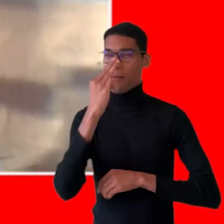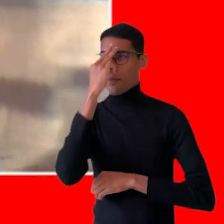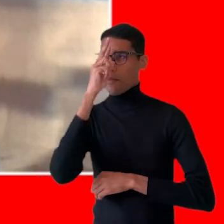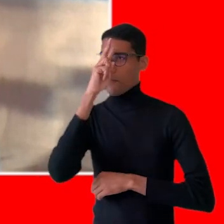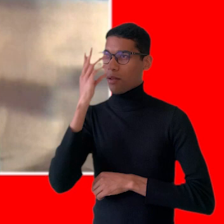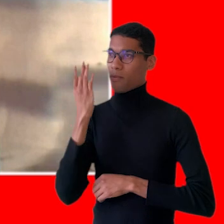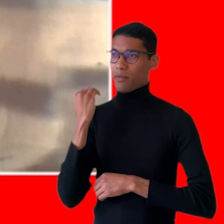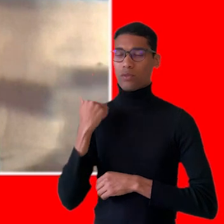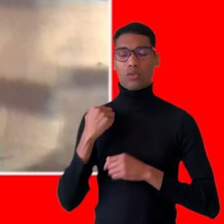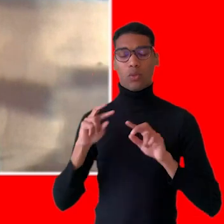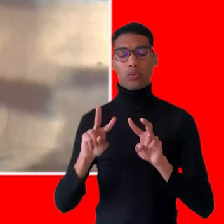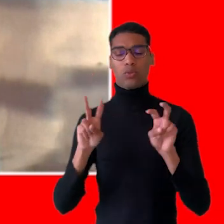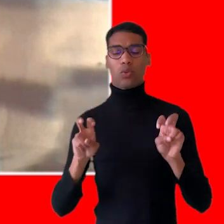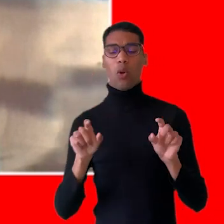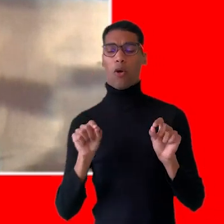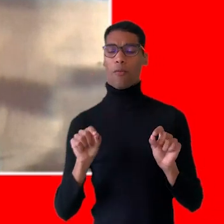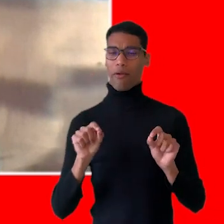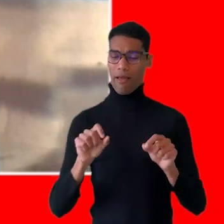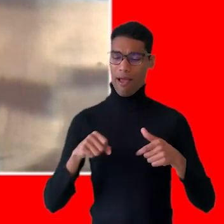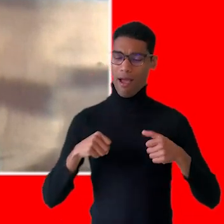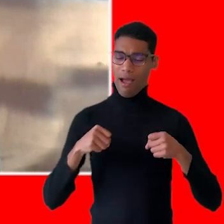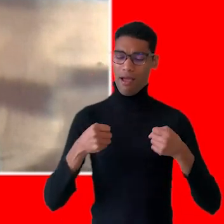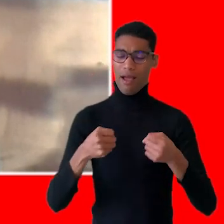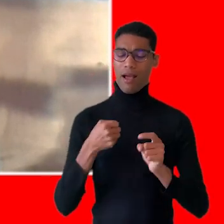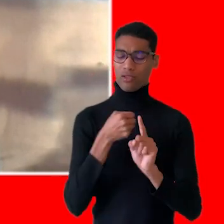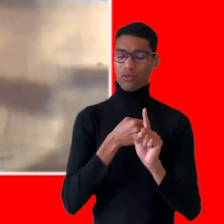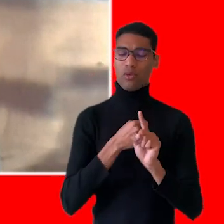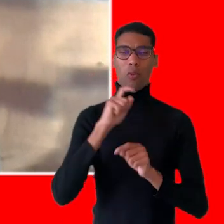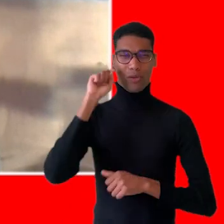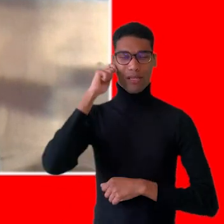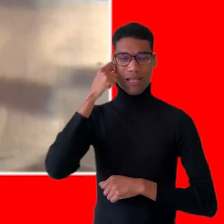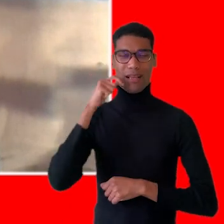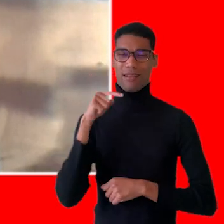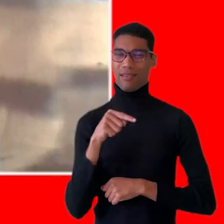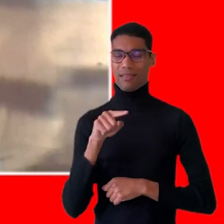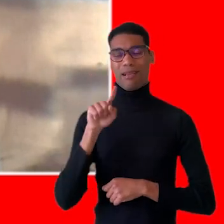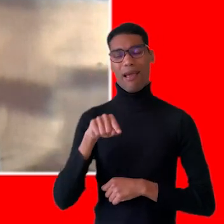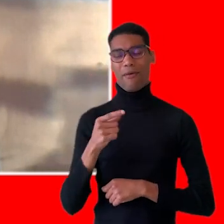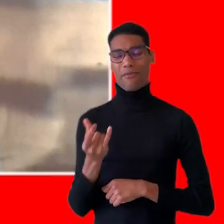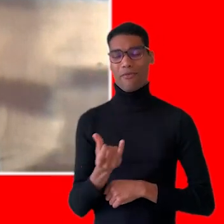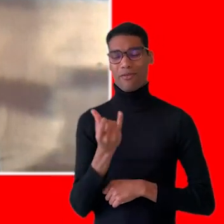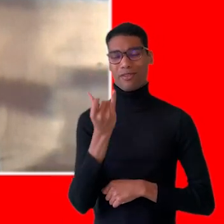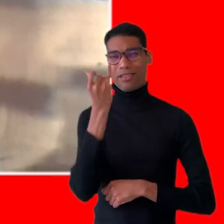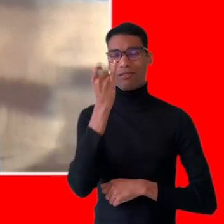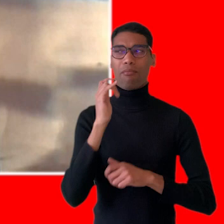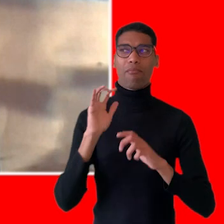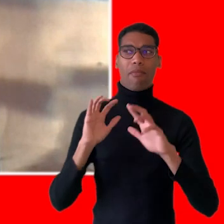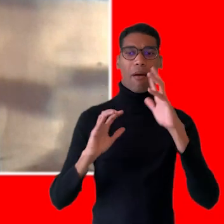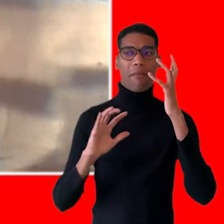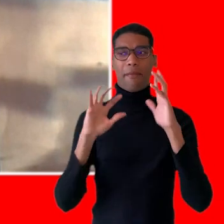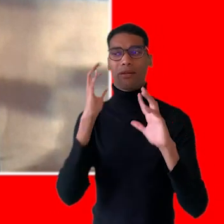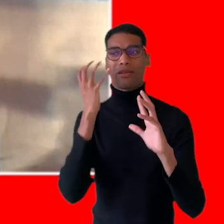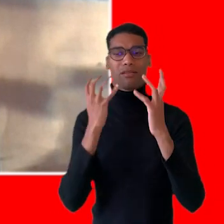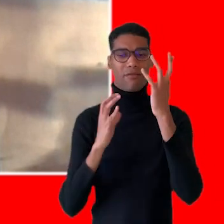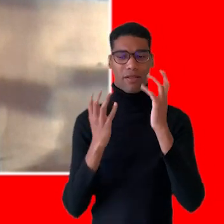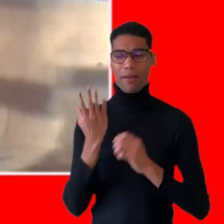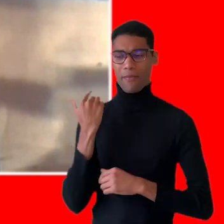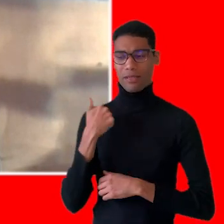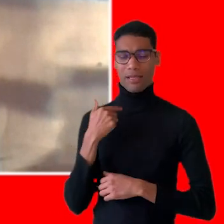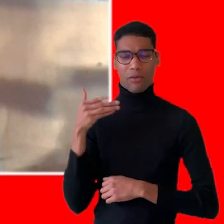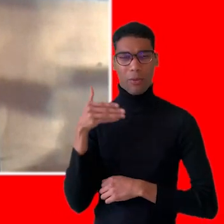sobre as lutas negras, né? Então, esse é um ponto muito importante que eu queria destacar desses eventos que